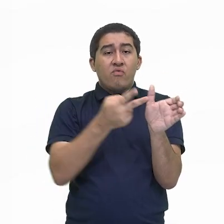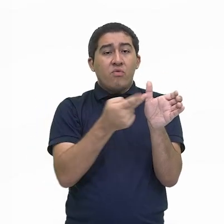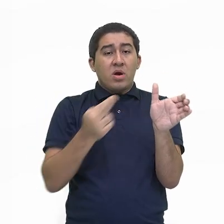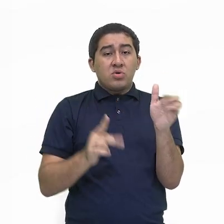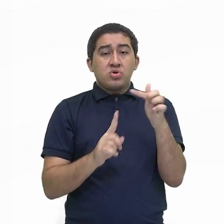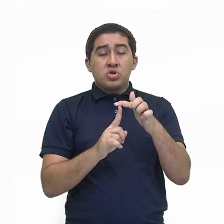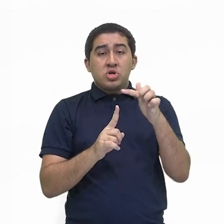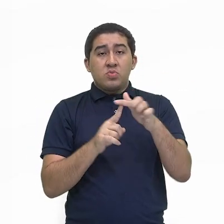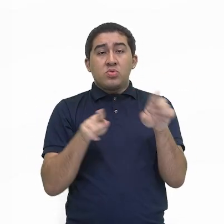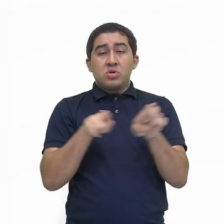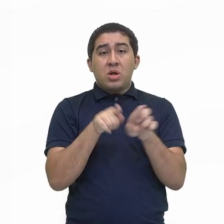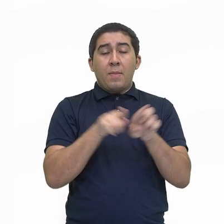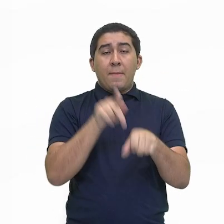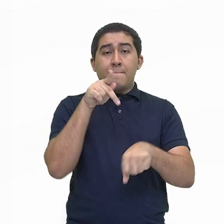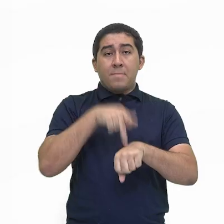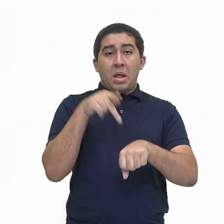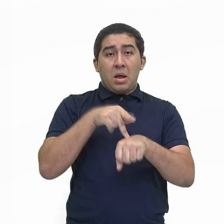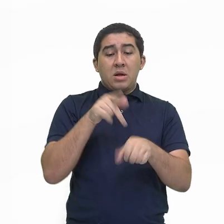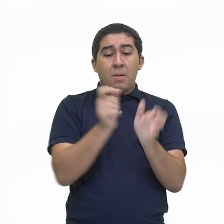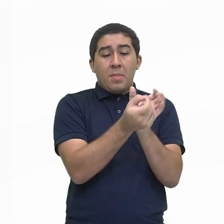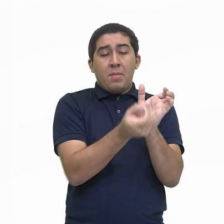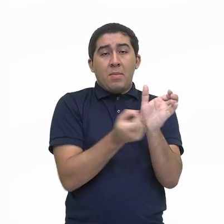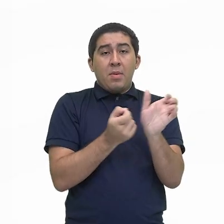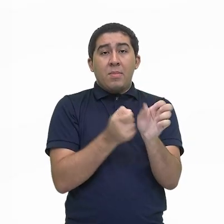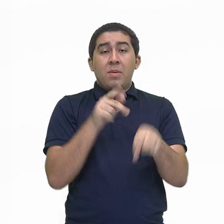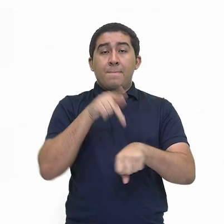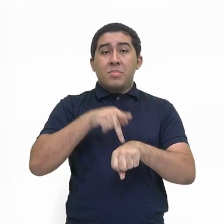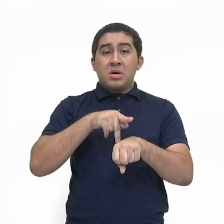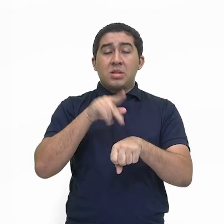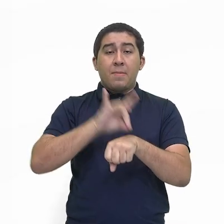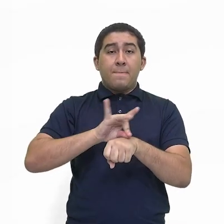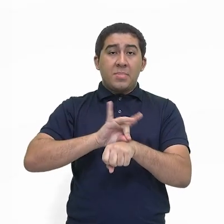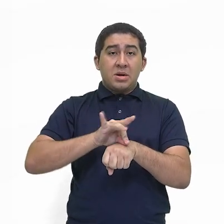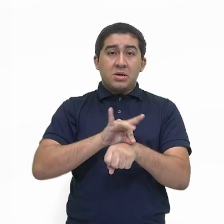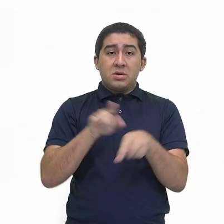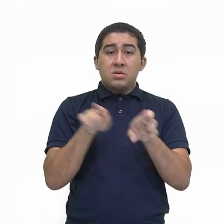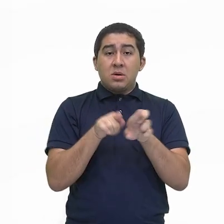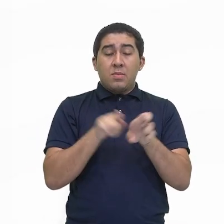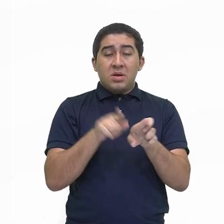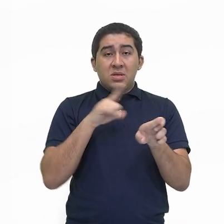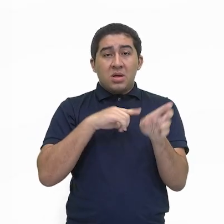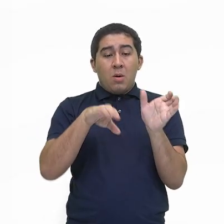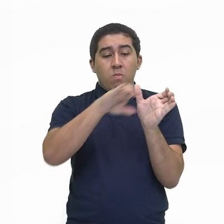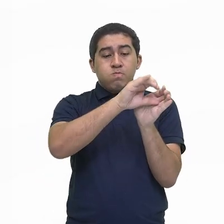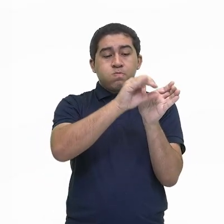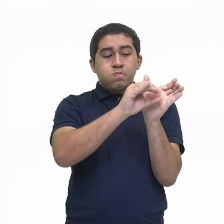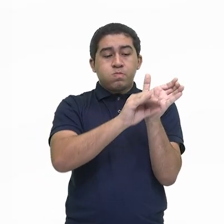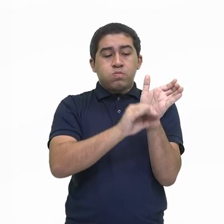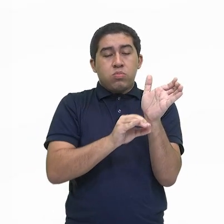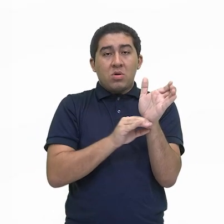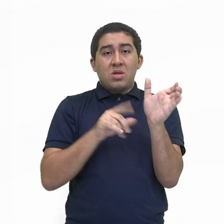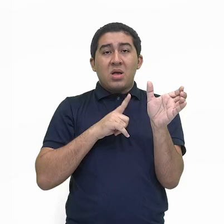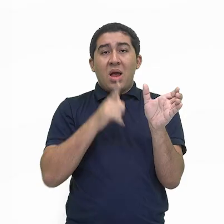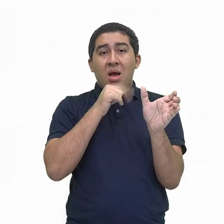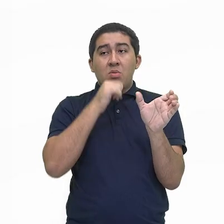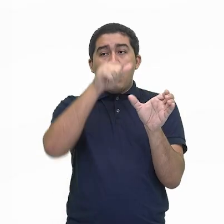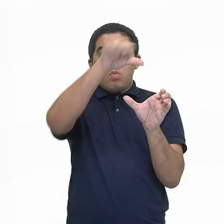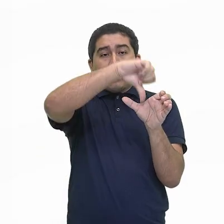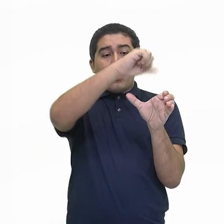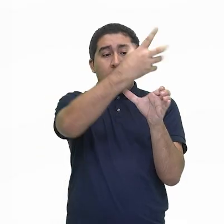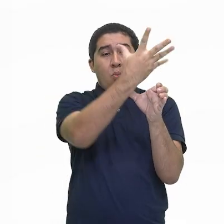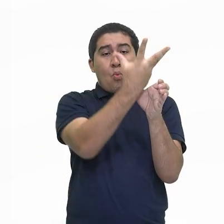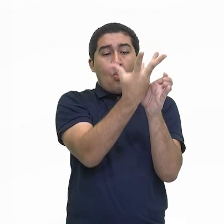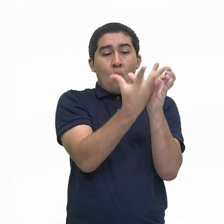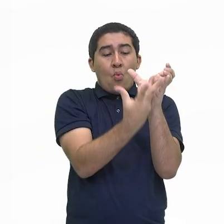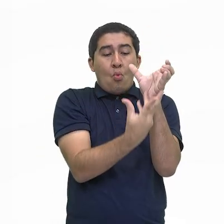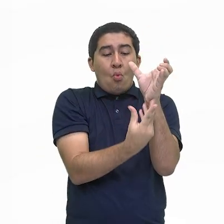fina, cascalho, pedregulho e carvão. Então a gente tem desde filtros mais grossos, né, até filtros